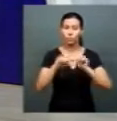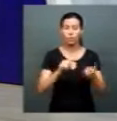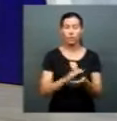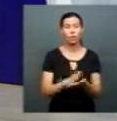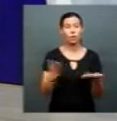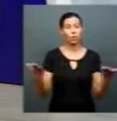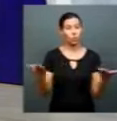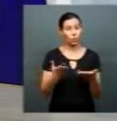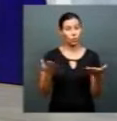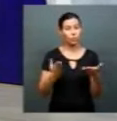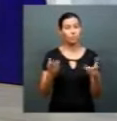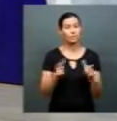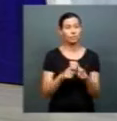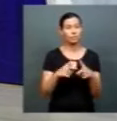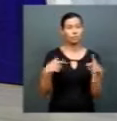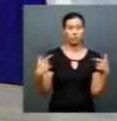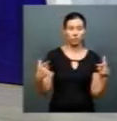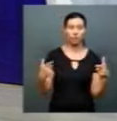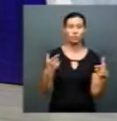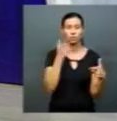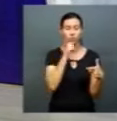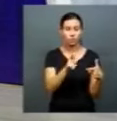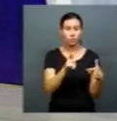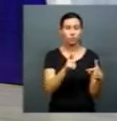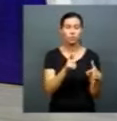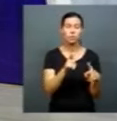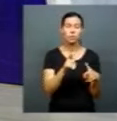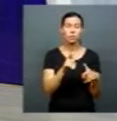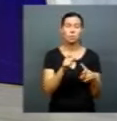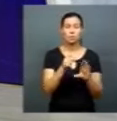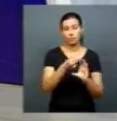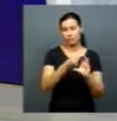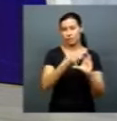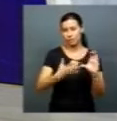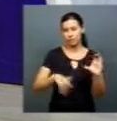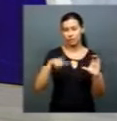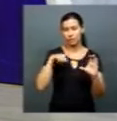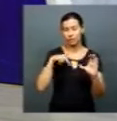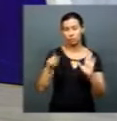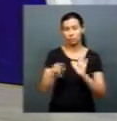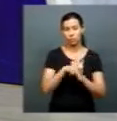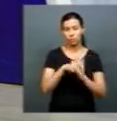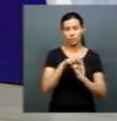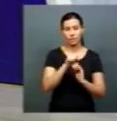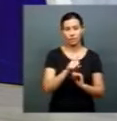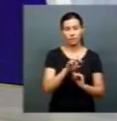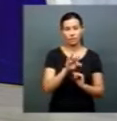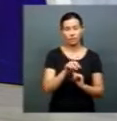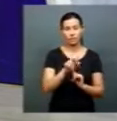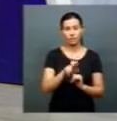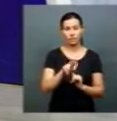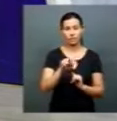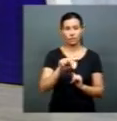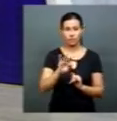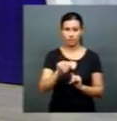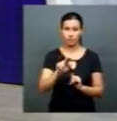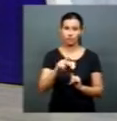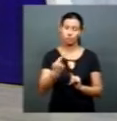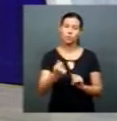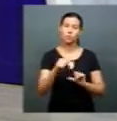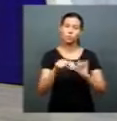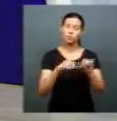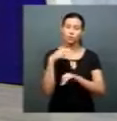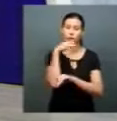grandes, consolidadas, elas ainda carregam algumas características de uma startup para ter essa flexibilidade, essa mudança